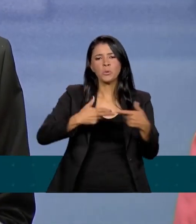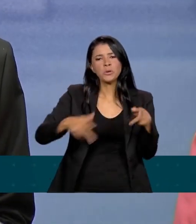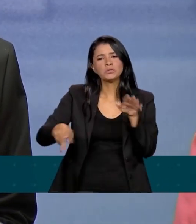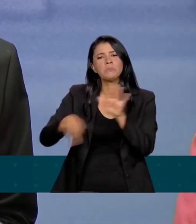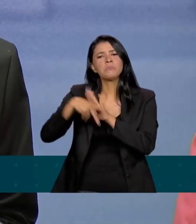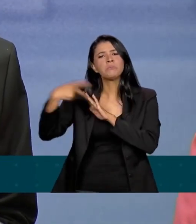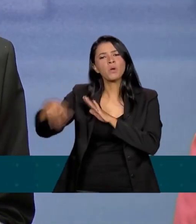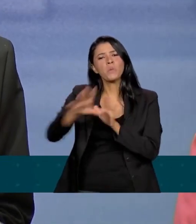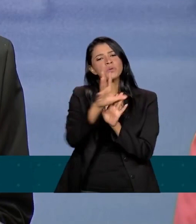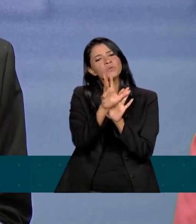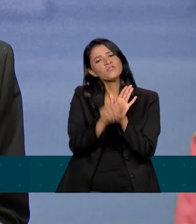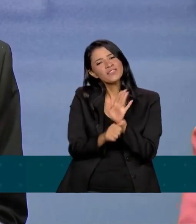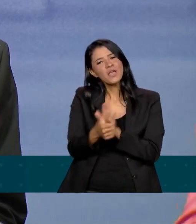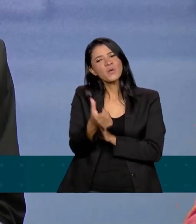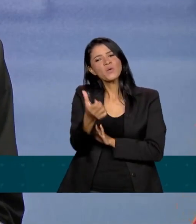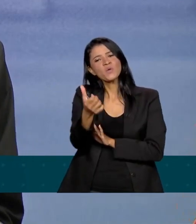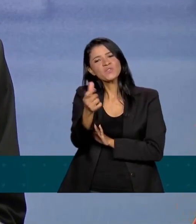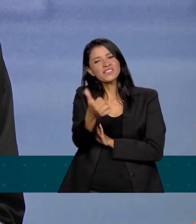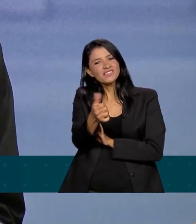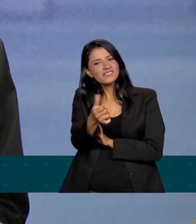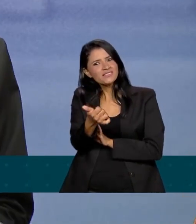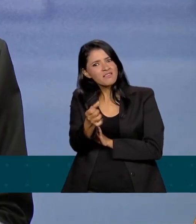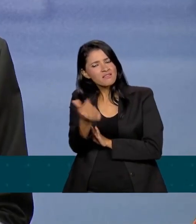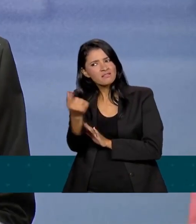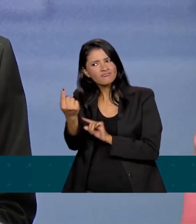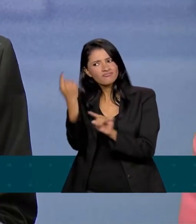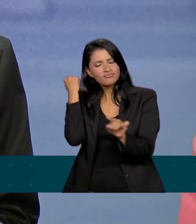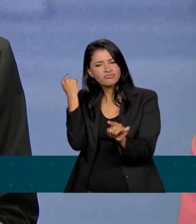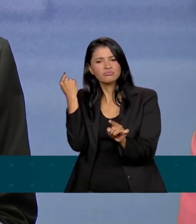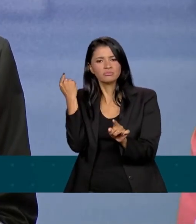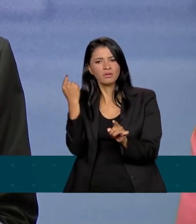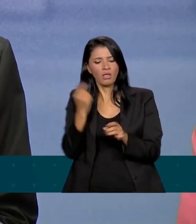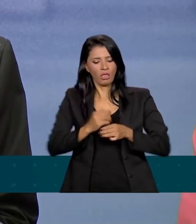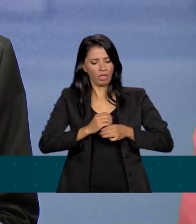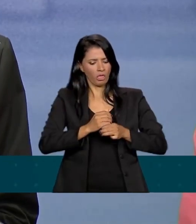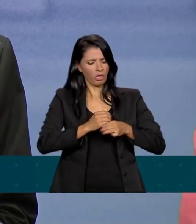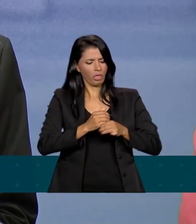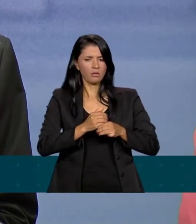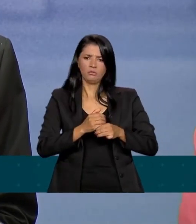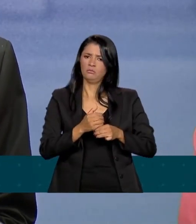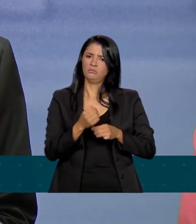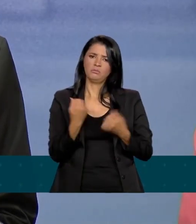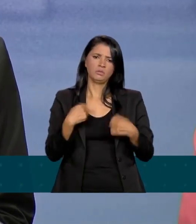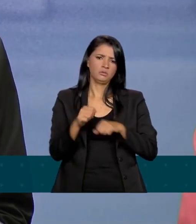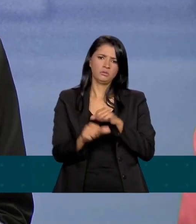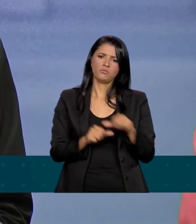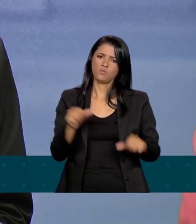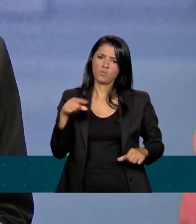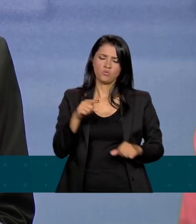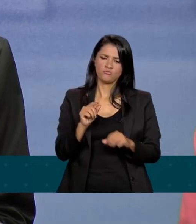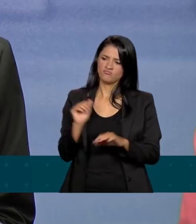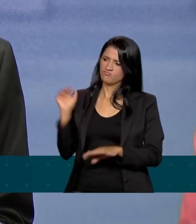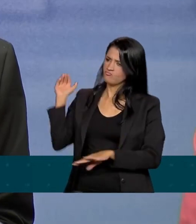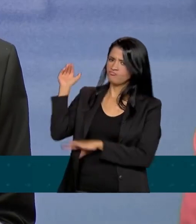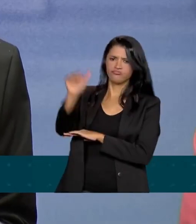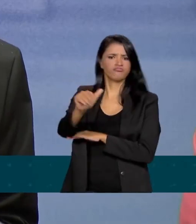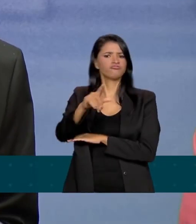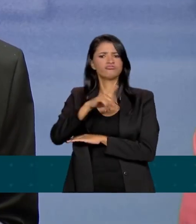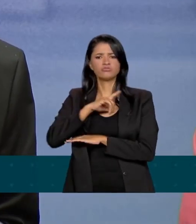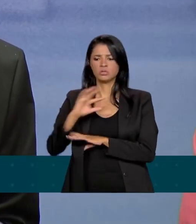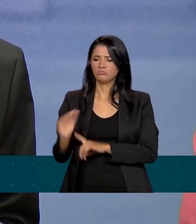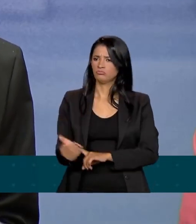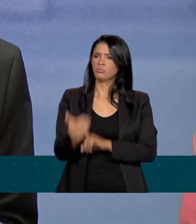que é o microscópio. Então, a gente precisa realmente dar um salto de inovação tecnológica na tuberculose. As